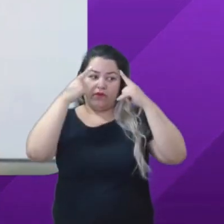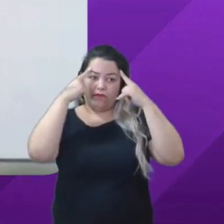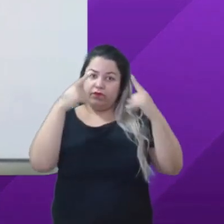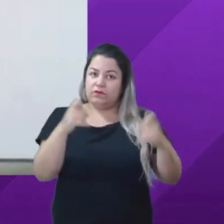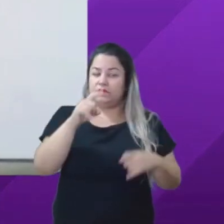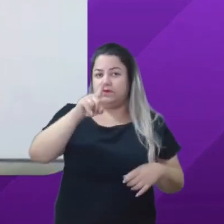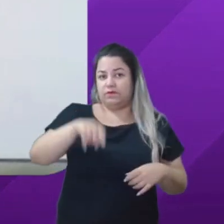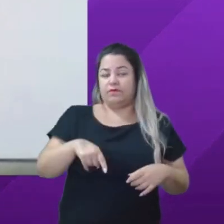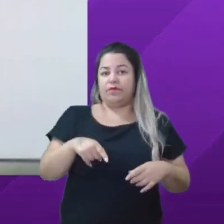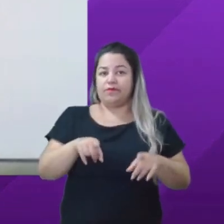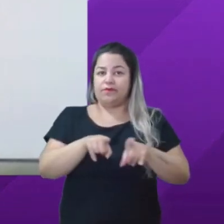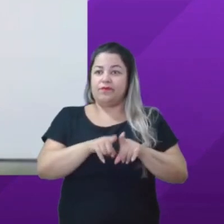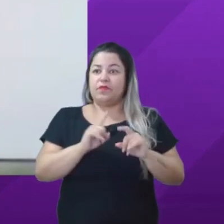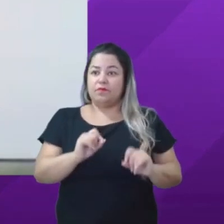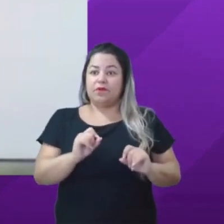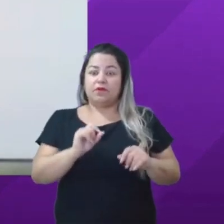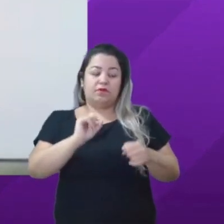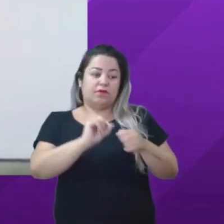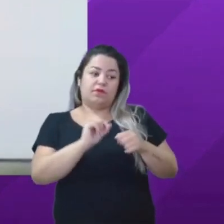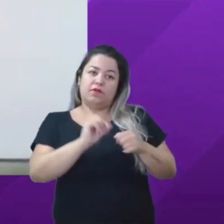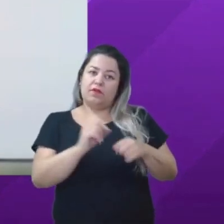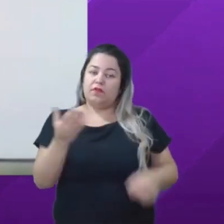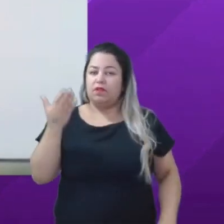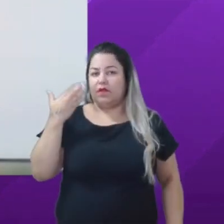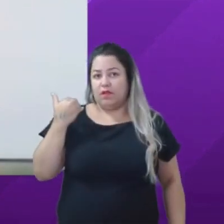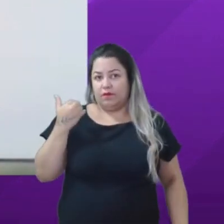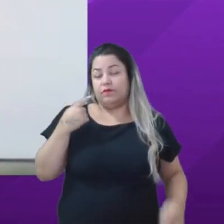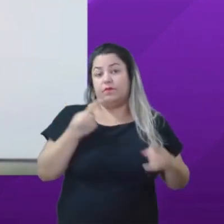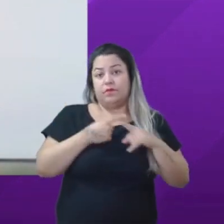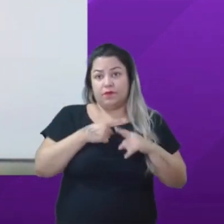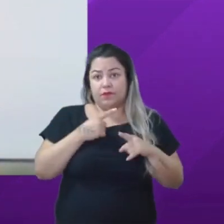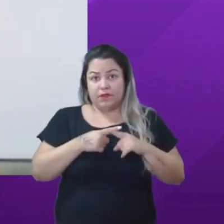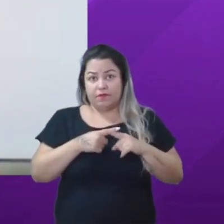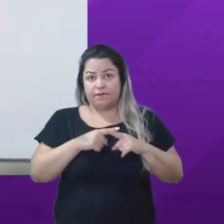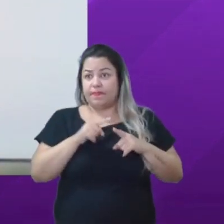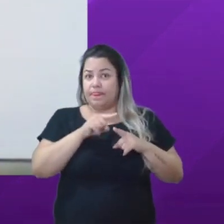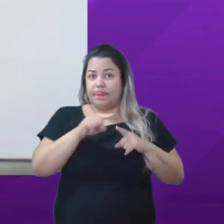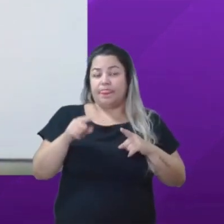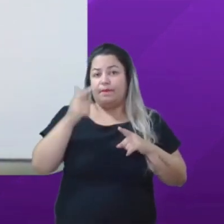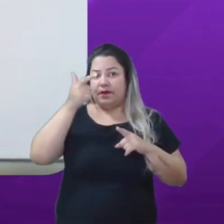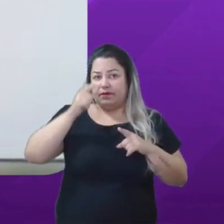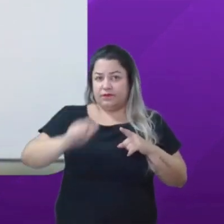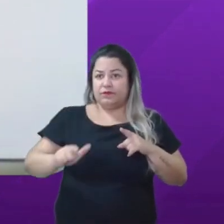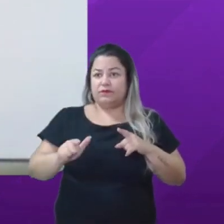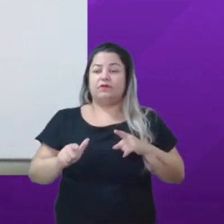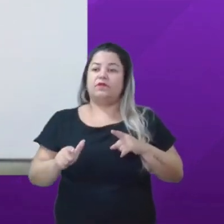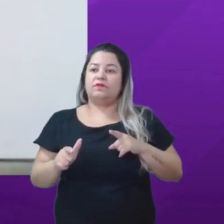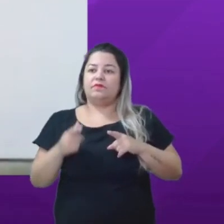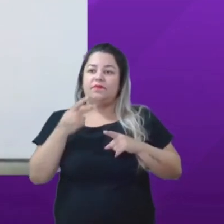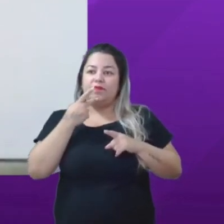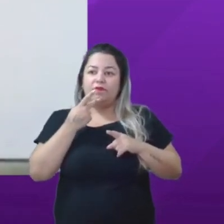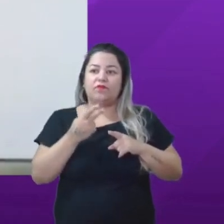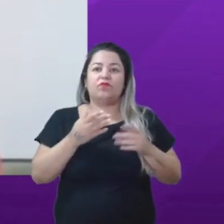que essas pessoas elas eram tratadas à época. Por quê? Para você garantir e justificar,